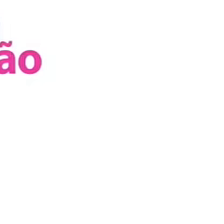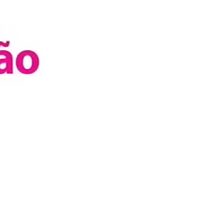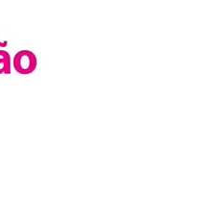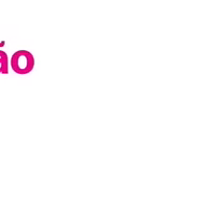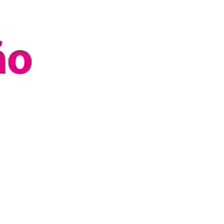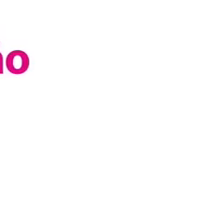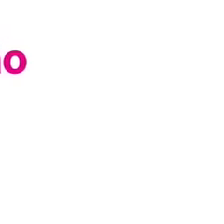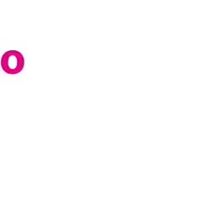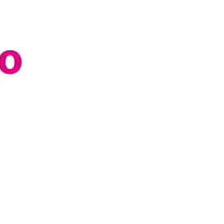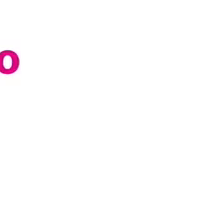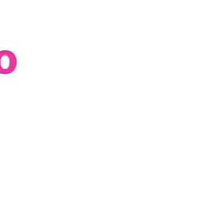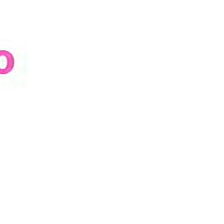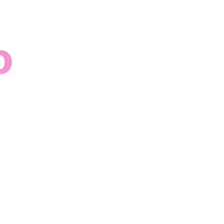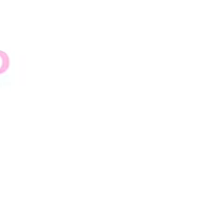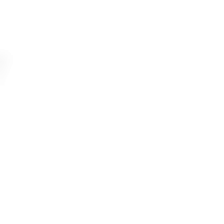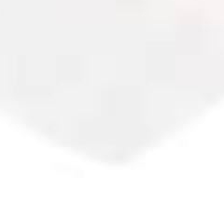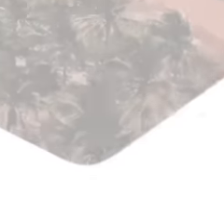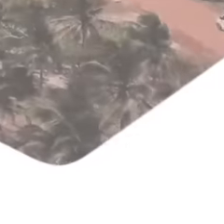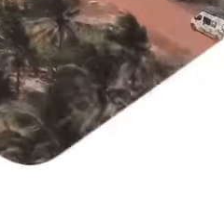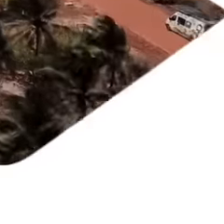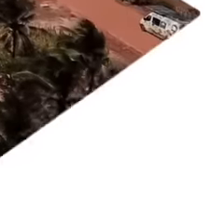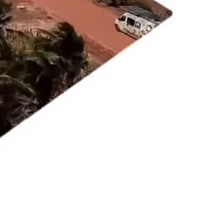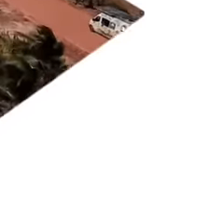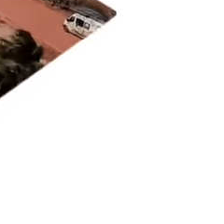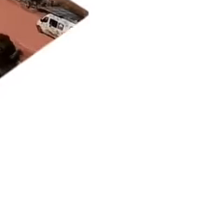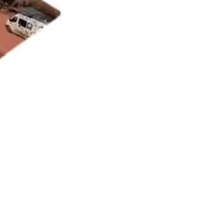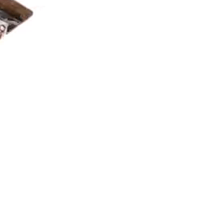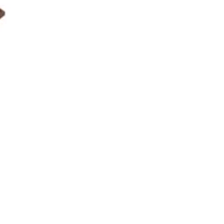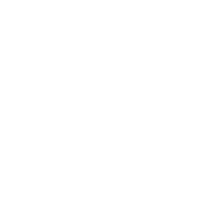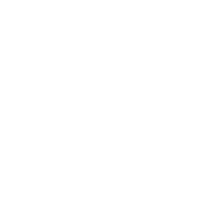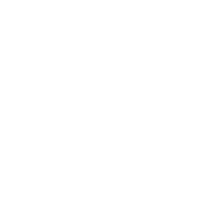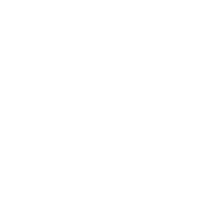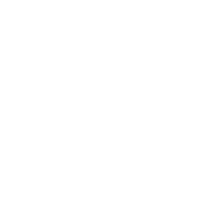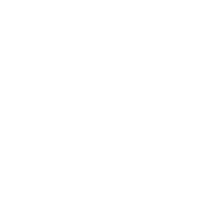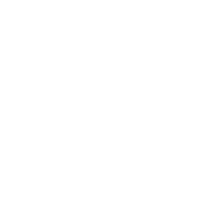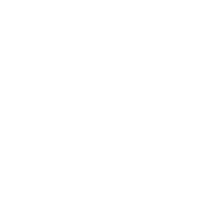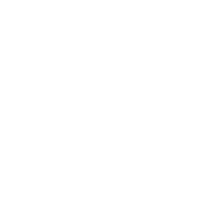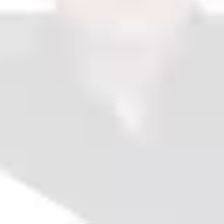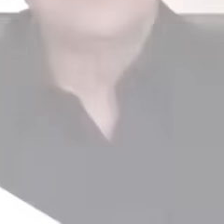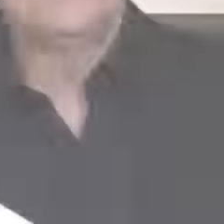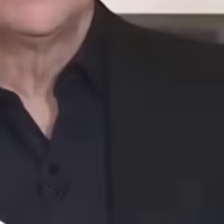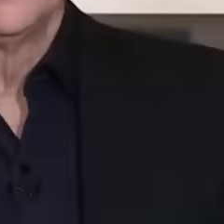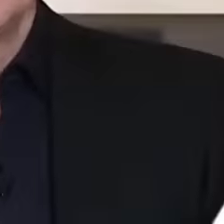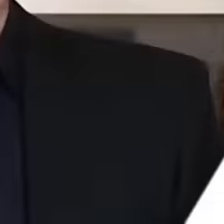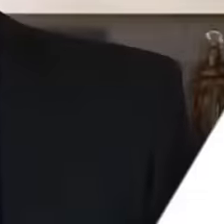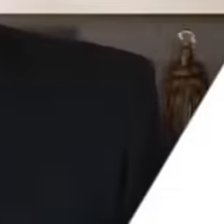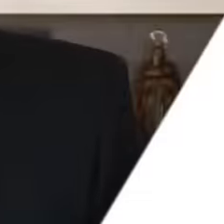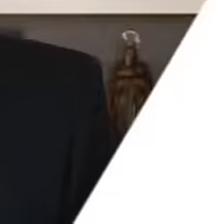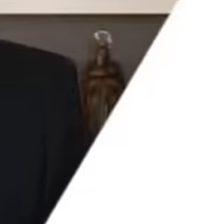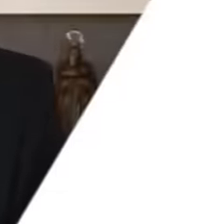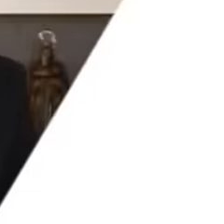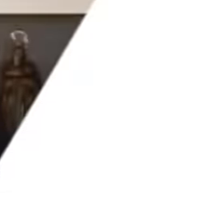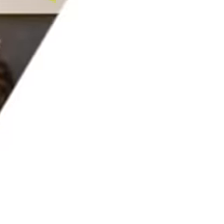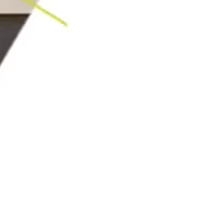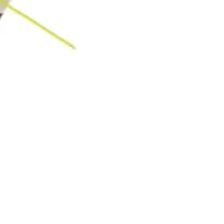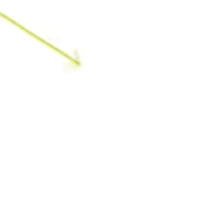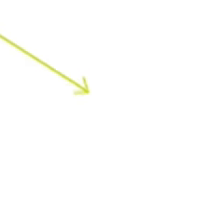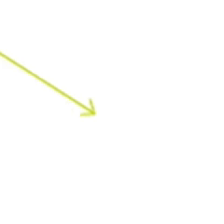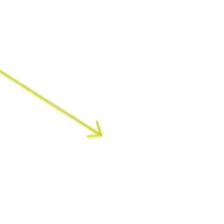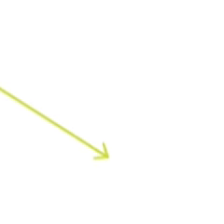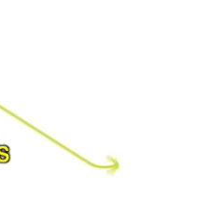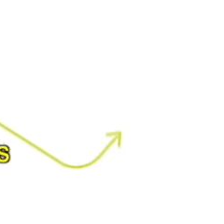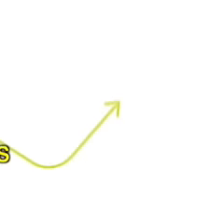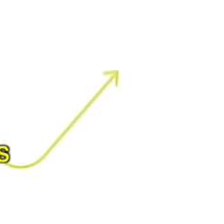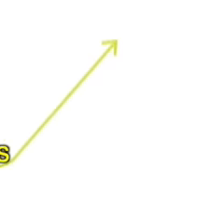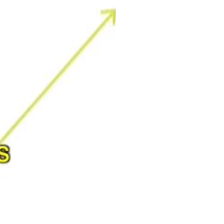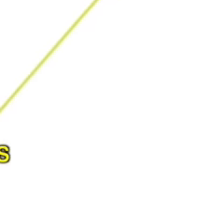apoiamos projetos inspiradores com objetivo de incentivar o protagonismo social. Acreditamos que podemos gerar um impacto